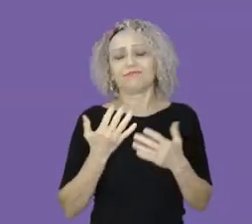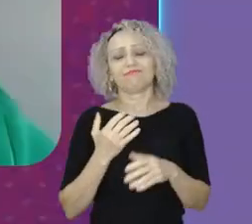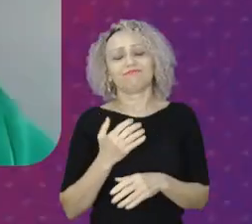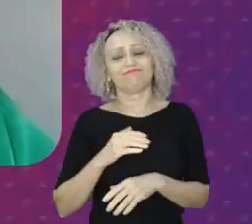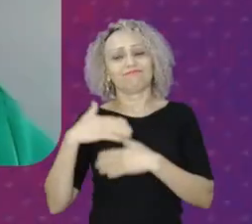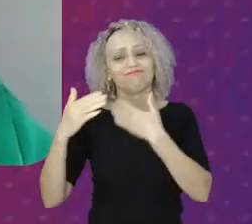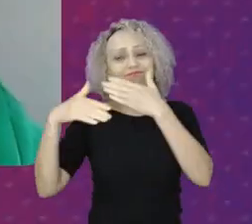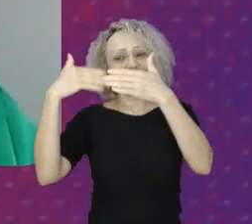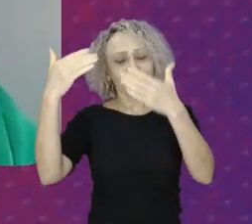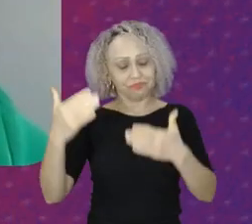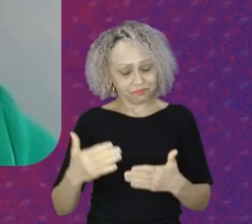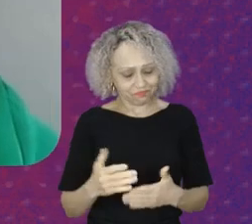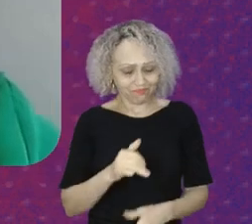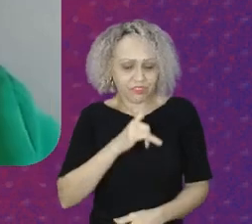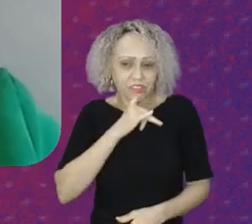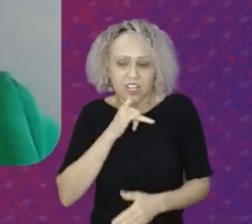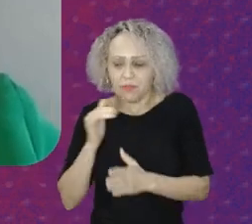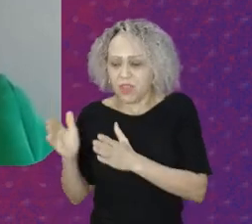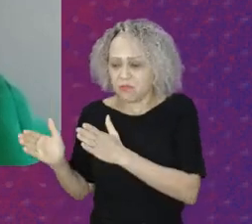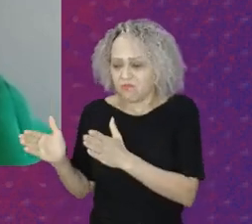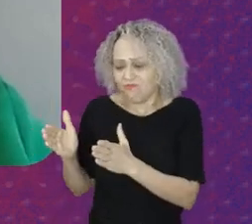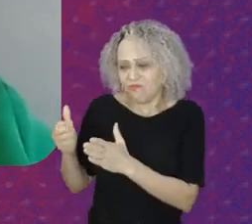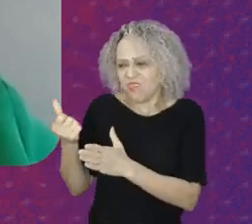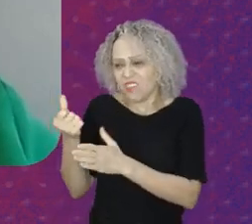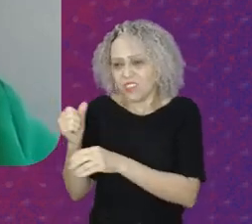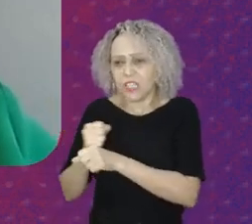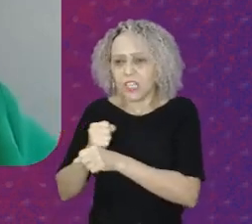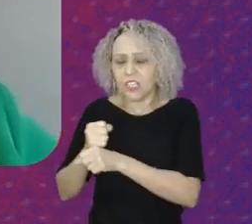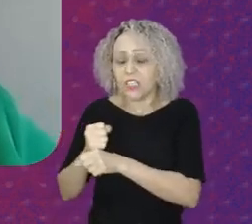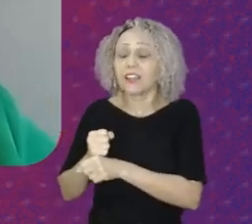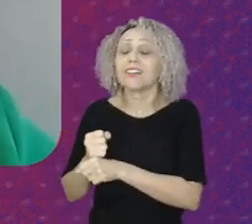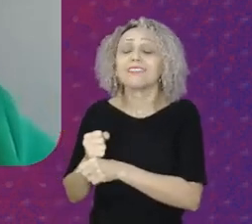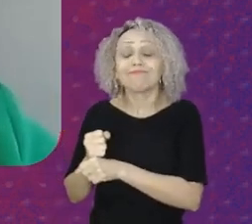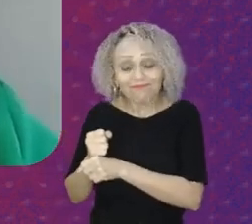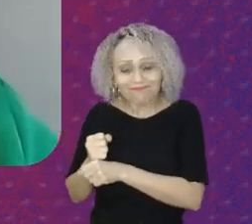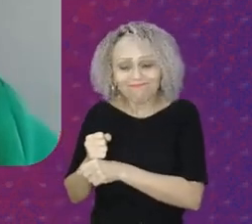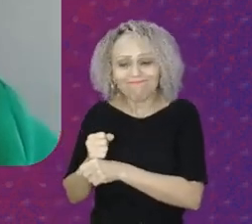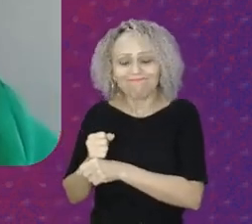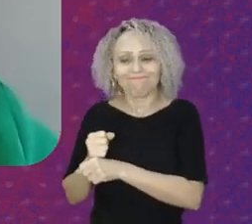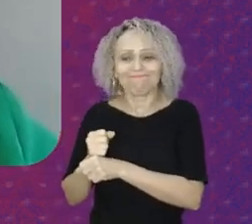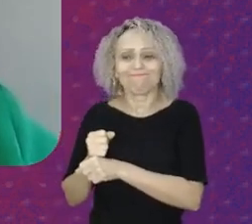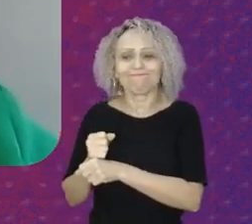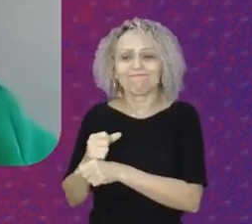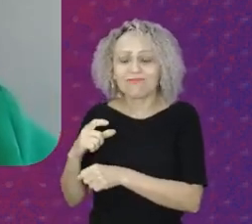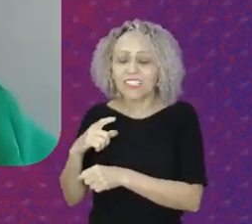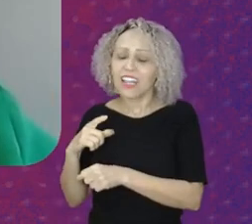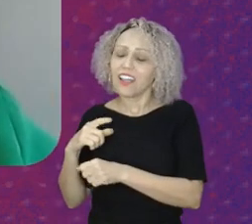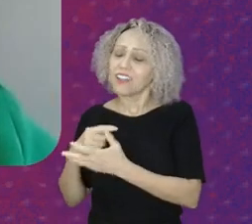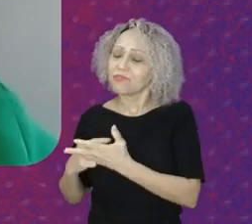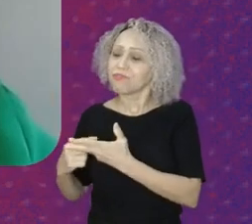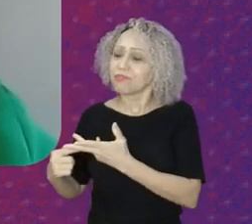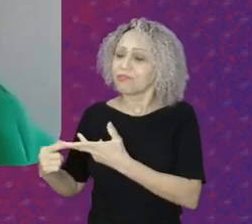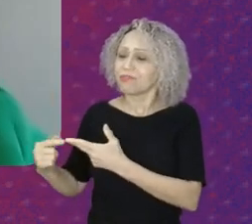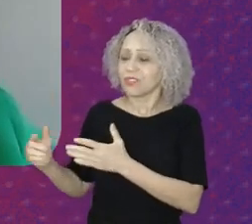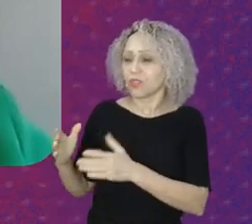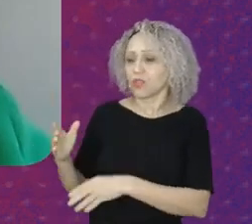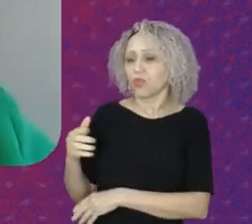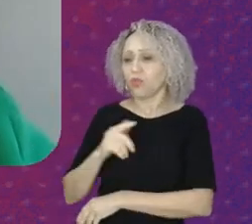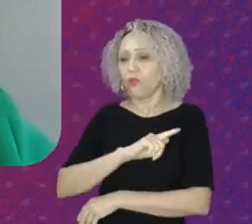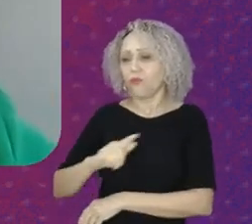Infelizmente, nos últimos 6 anos, houve um apagão proposital de dados em todo o governo federal, mas o